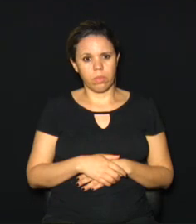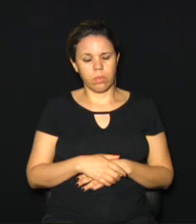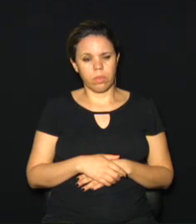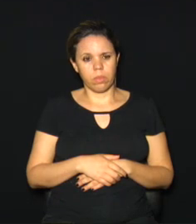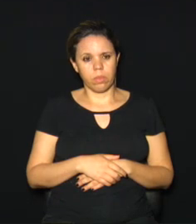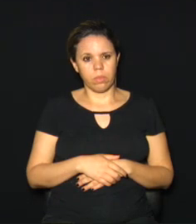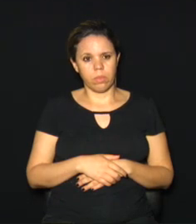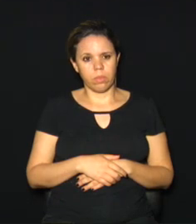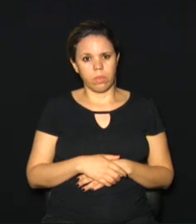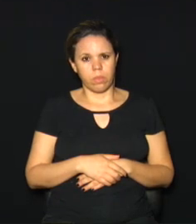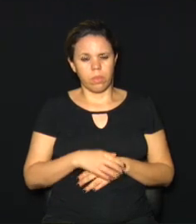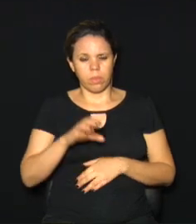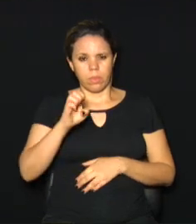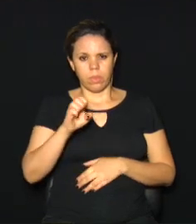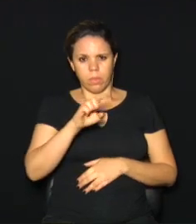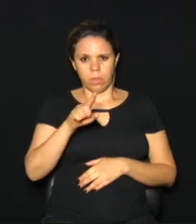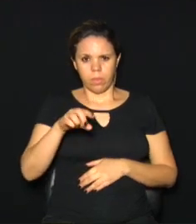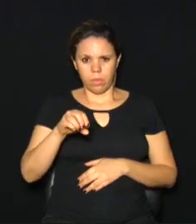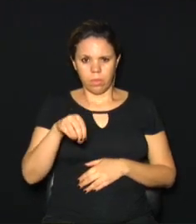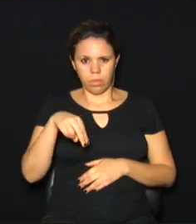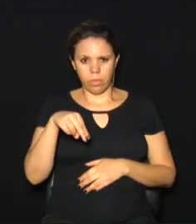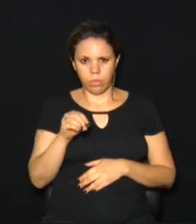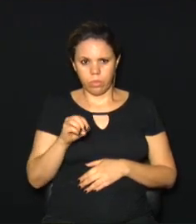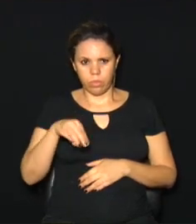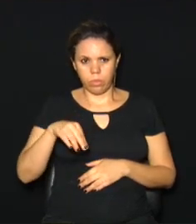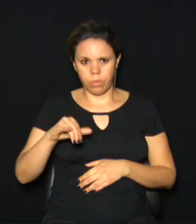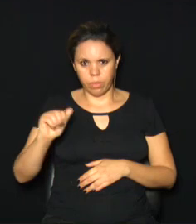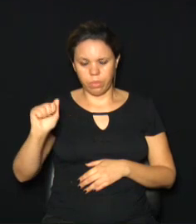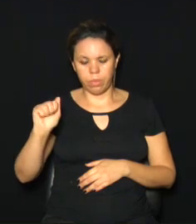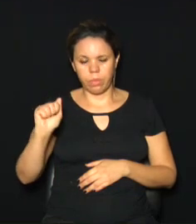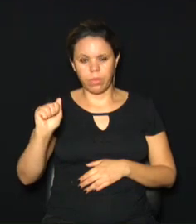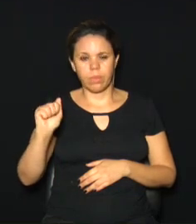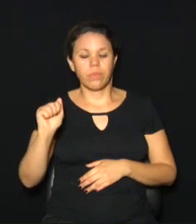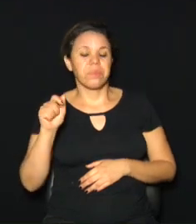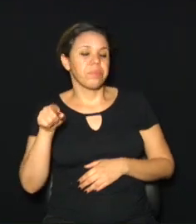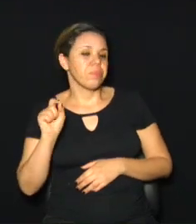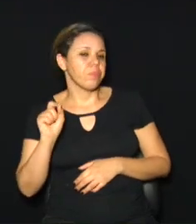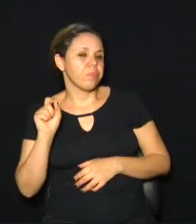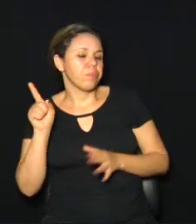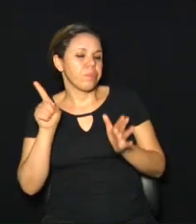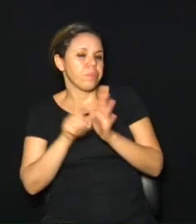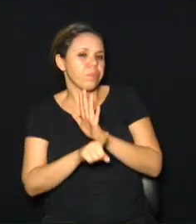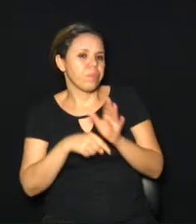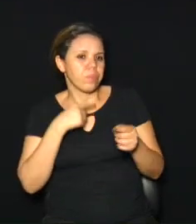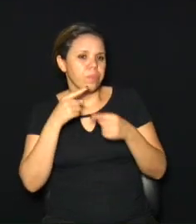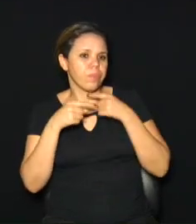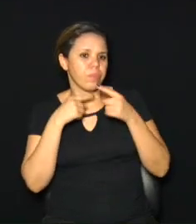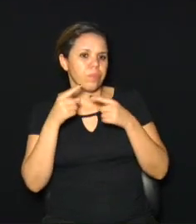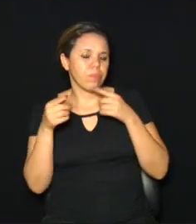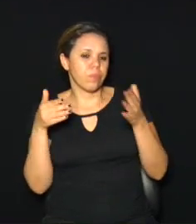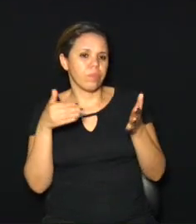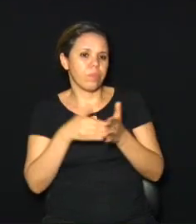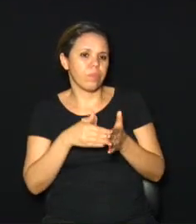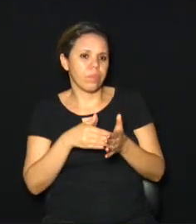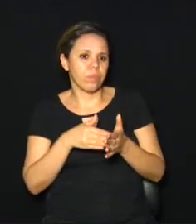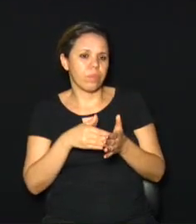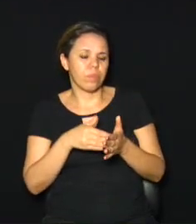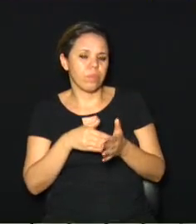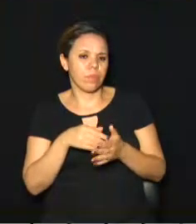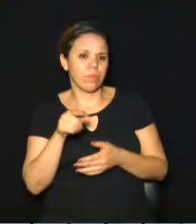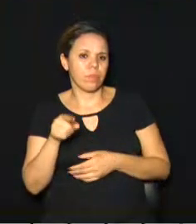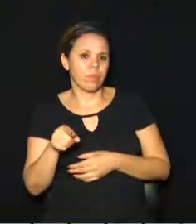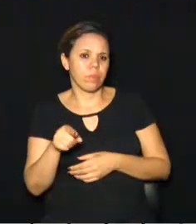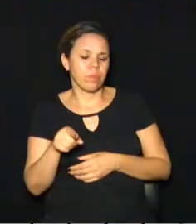isonomia, eu tentei anotar aqui rapidamente, né, as perguntas. Não, essa penúltima, na verdade,